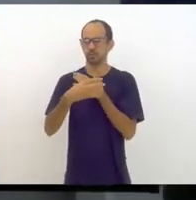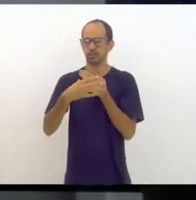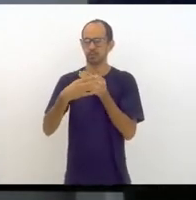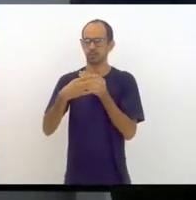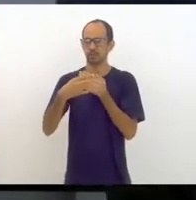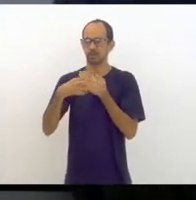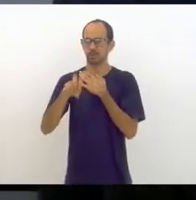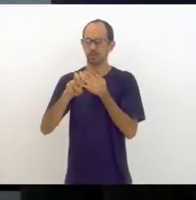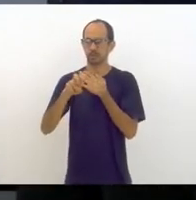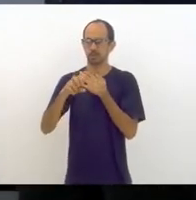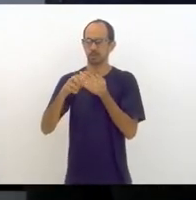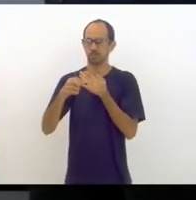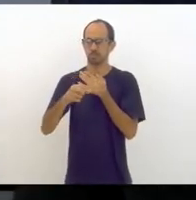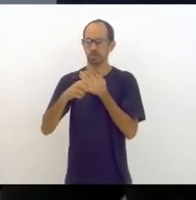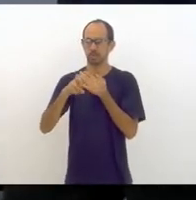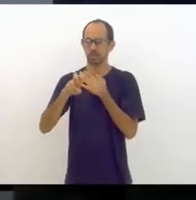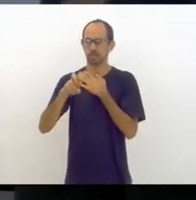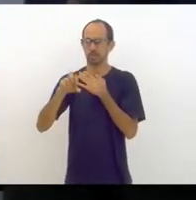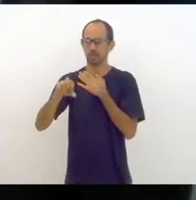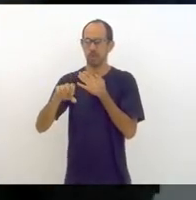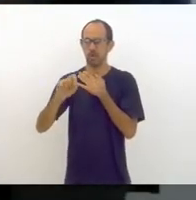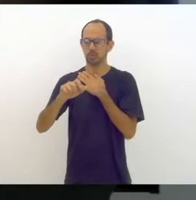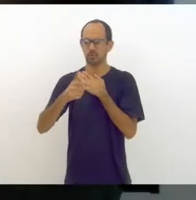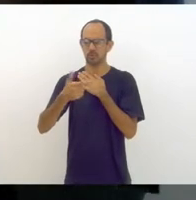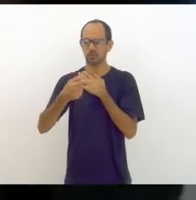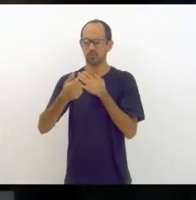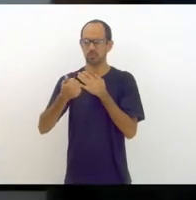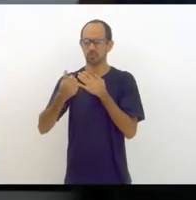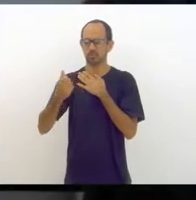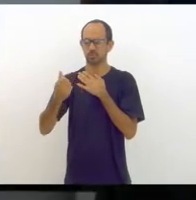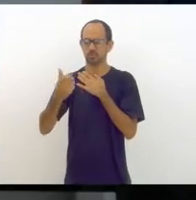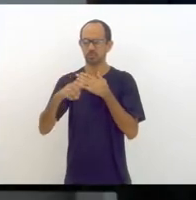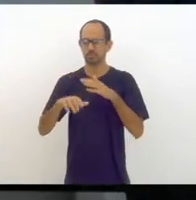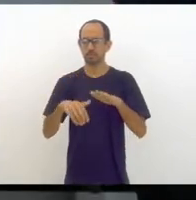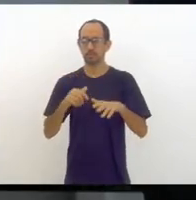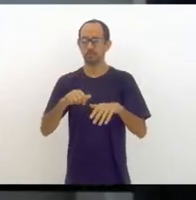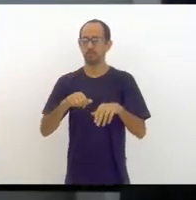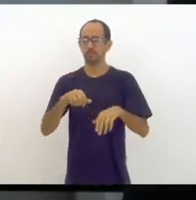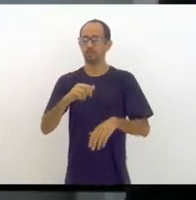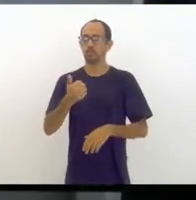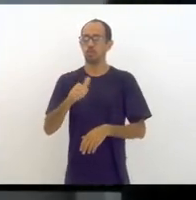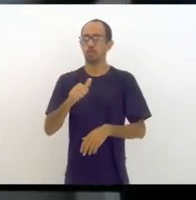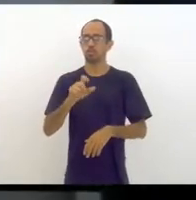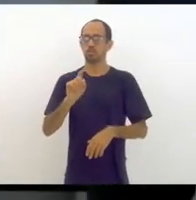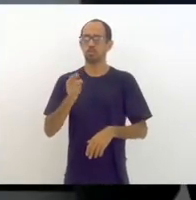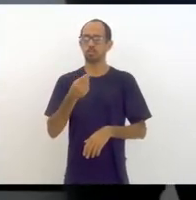45.659, em 18 de maio de 2016, com uma área total de 11.133 hectares,